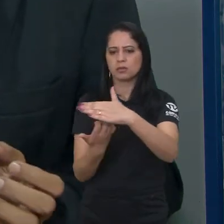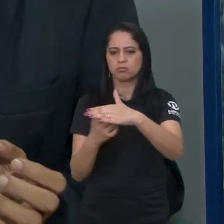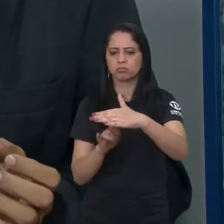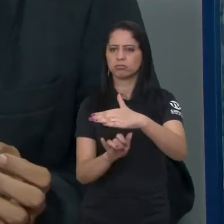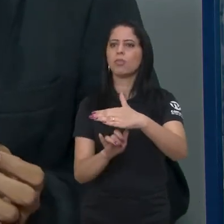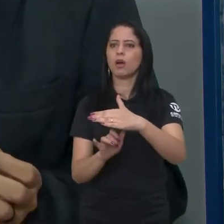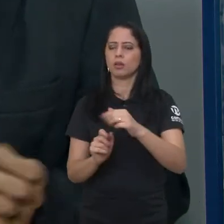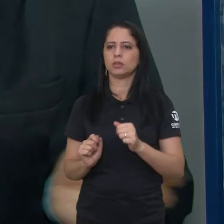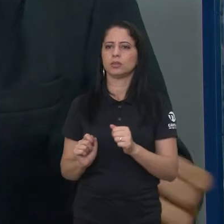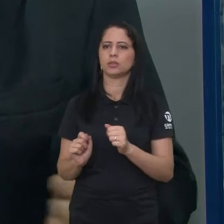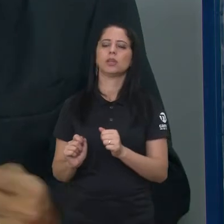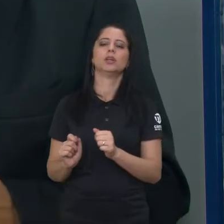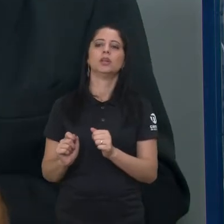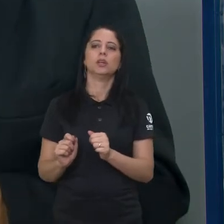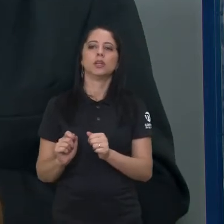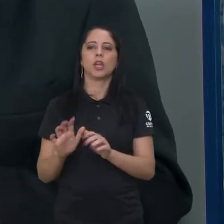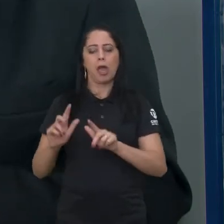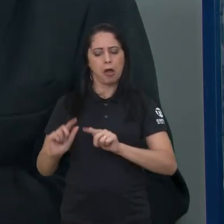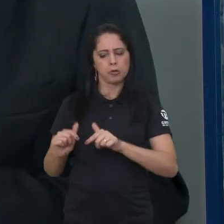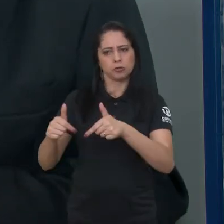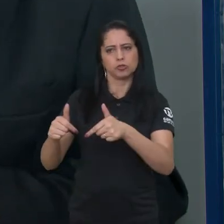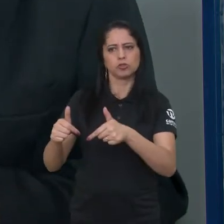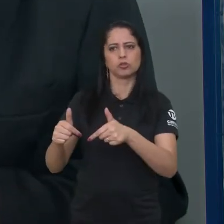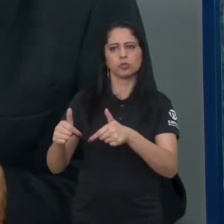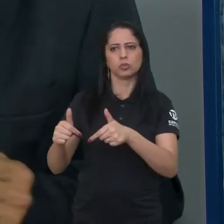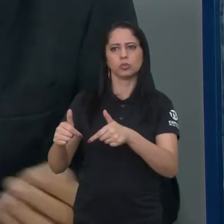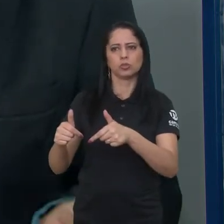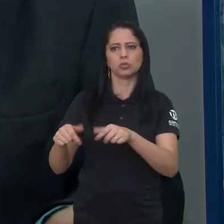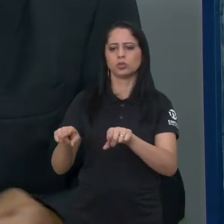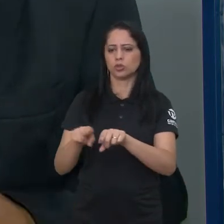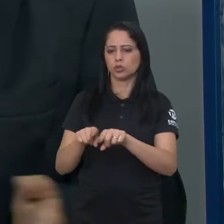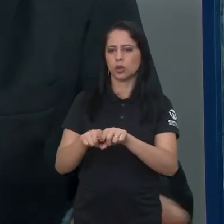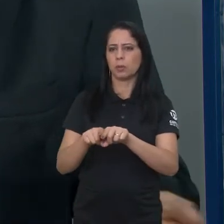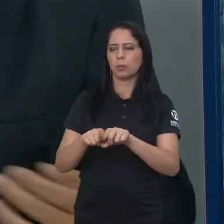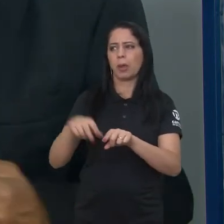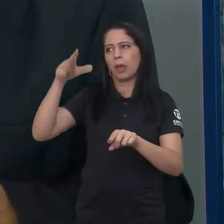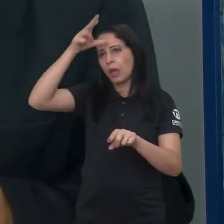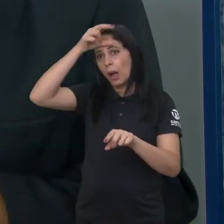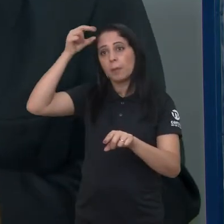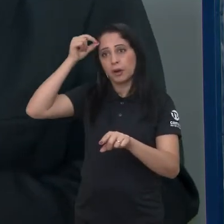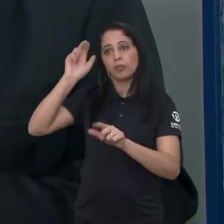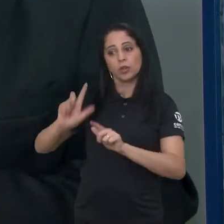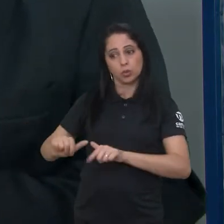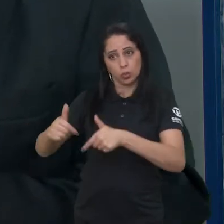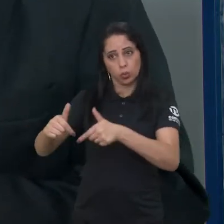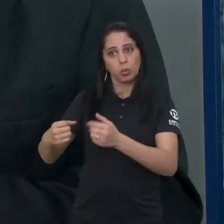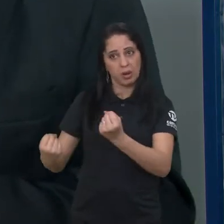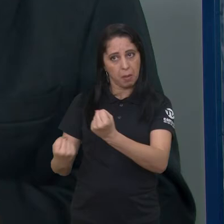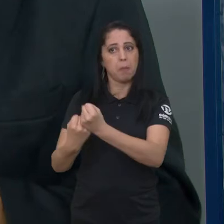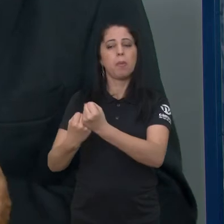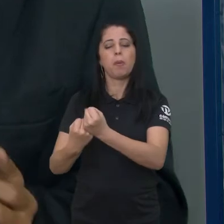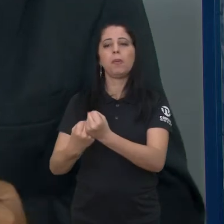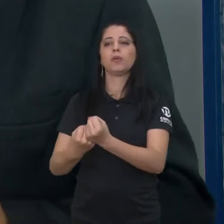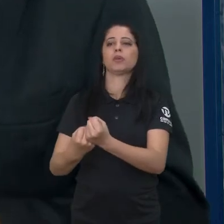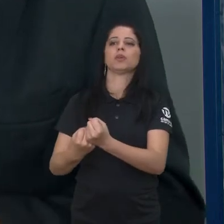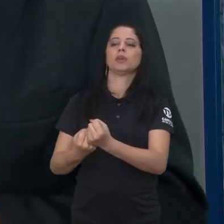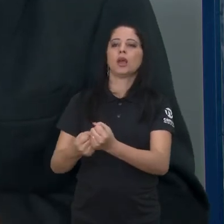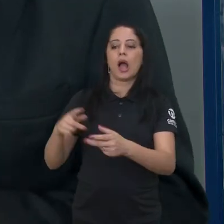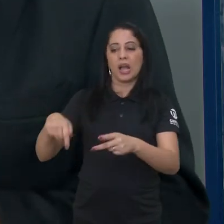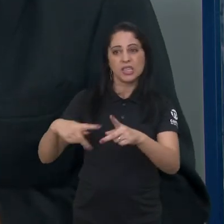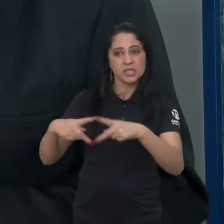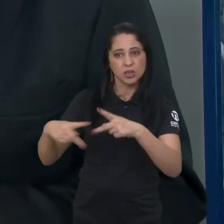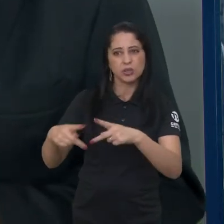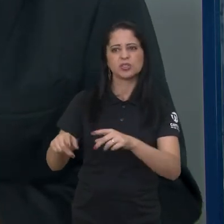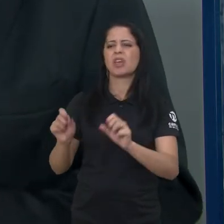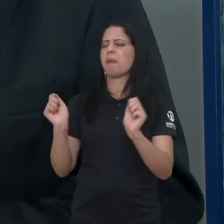e com mais ações também do Poder Executivo, também com a ajuda do Poder Legislativo, São José pode sim